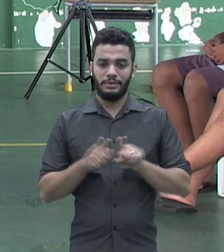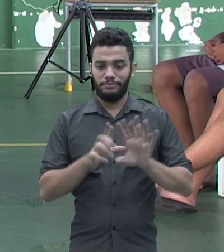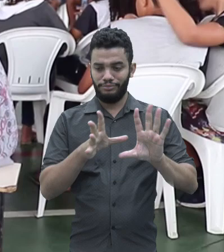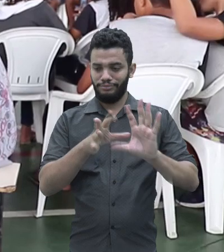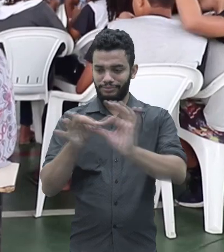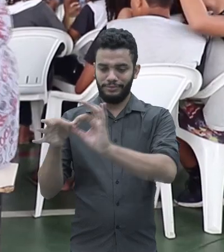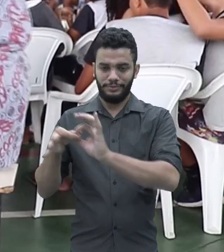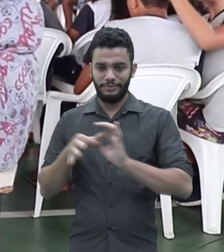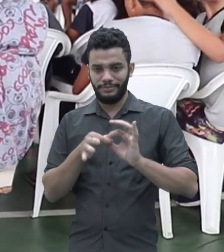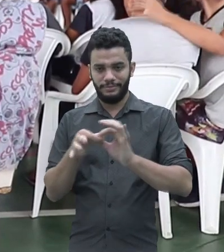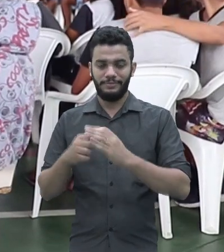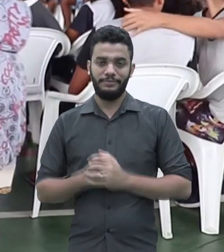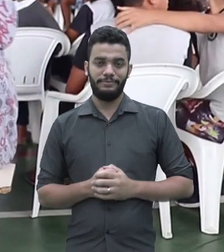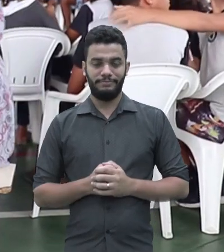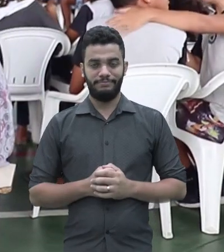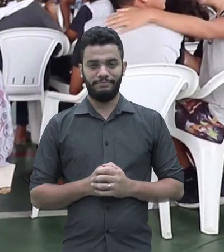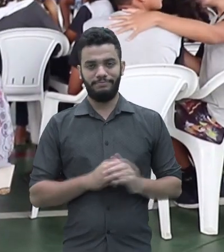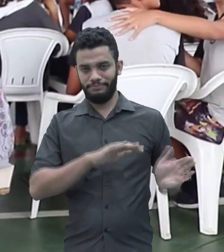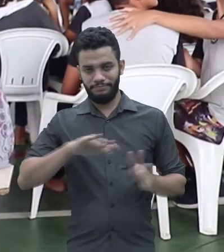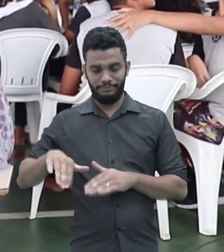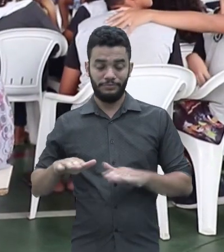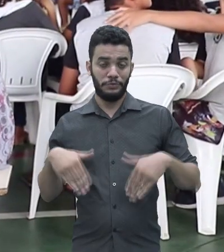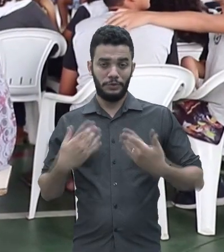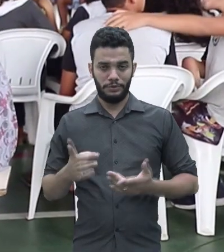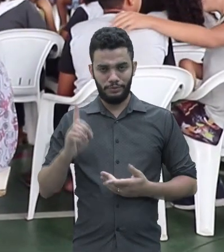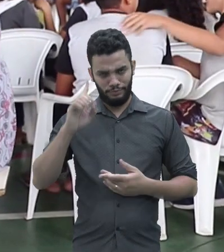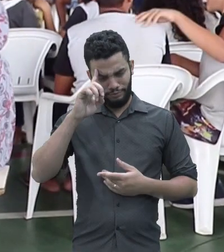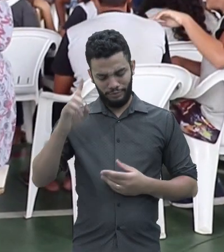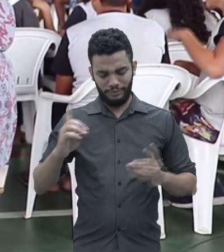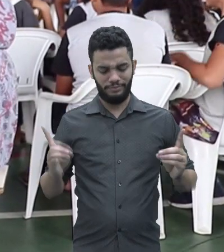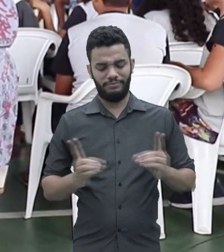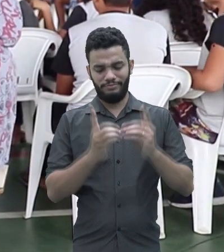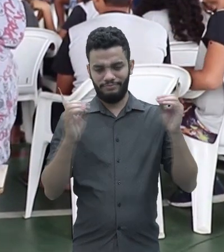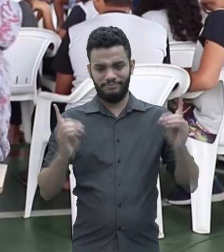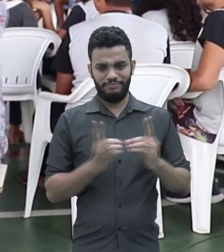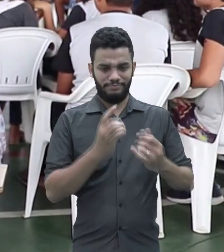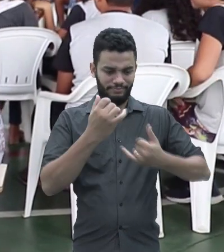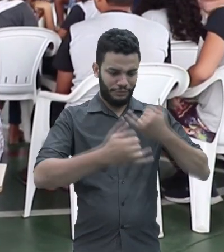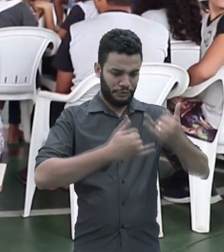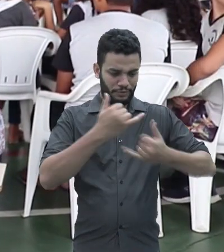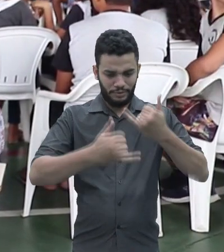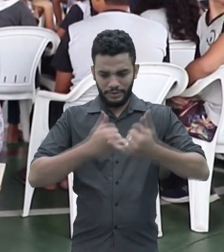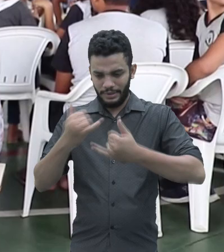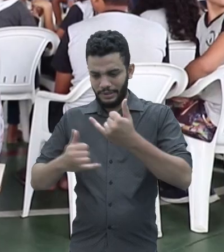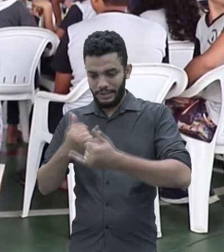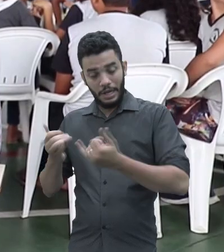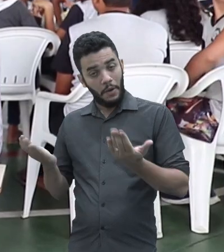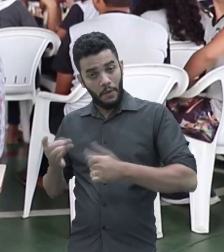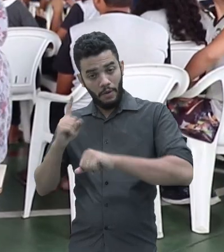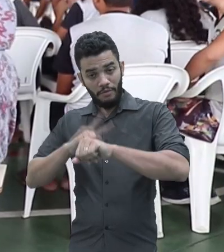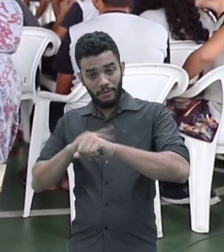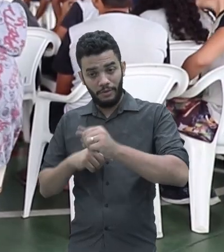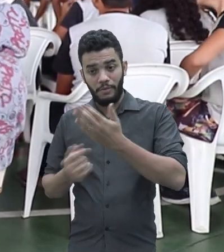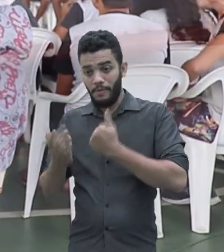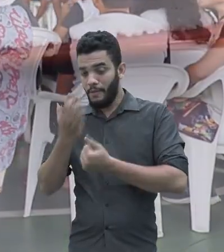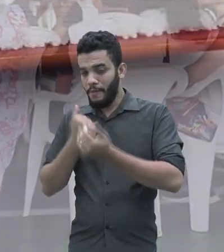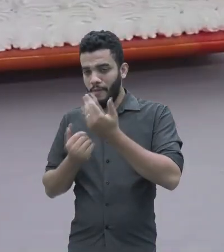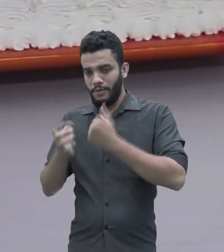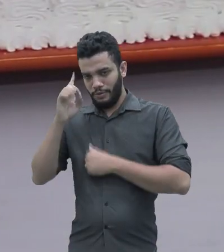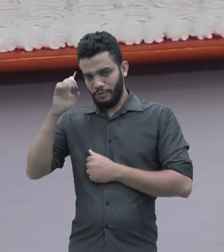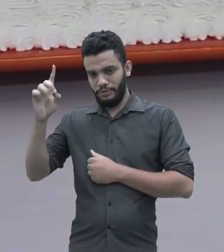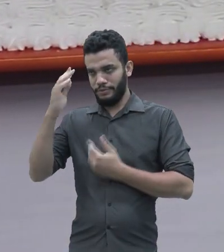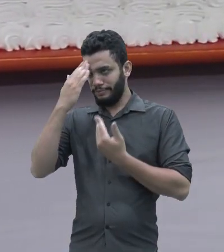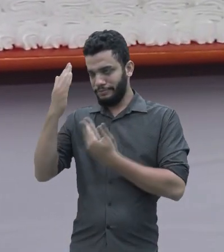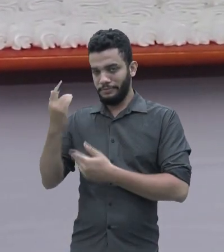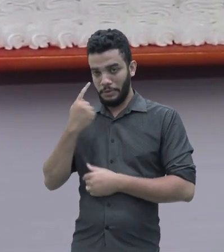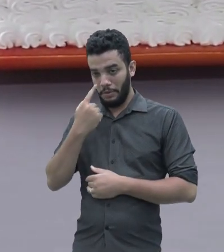todos. Depois de um dia cheio de dinâmicas, brincadeiras, agora é hora da partilha do Dia de Ação de Graças.